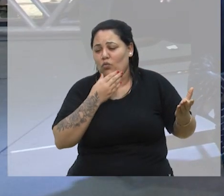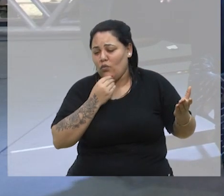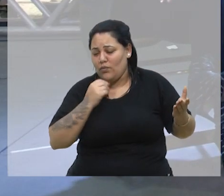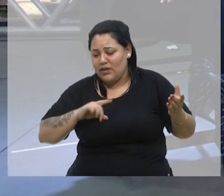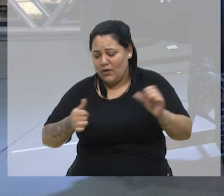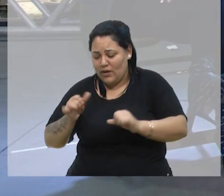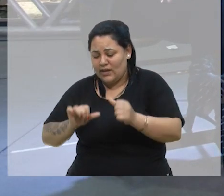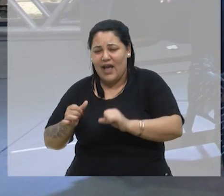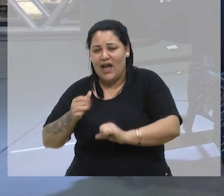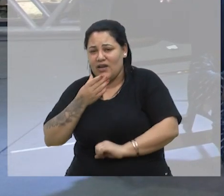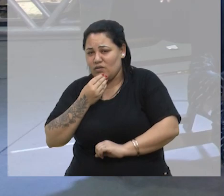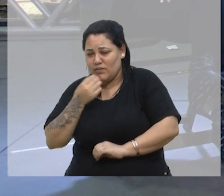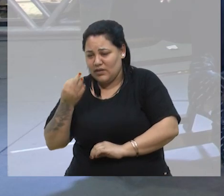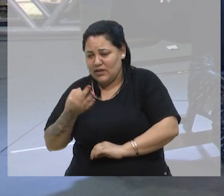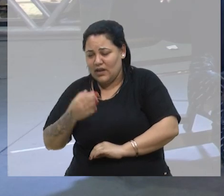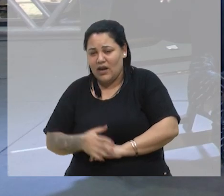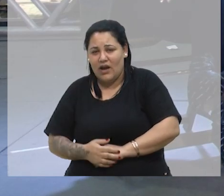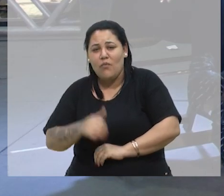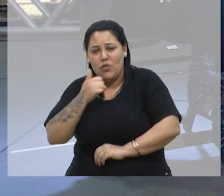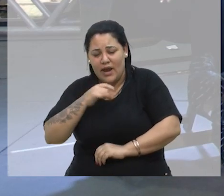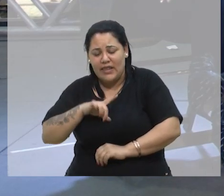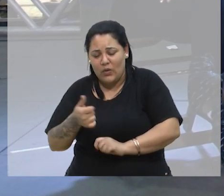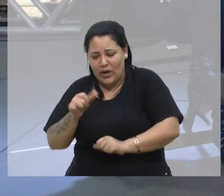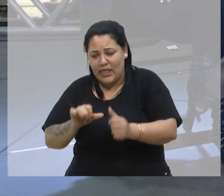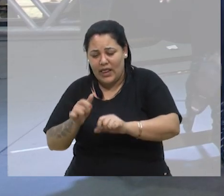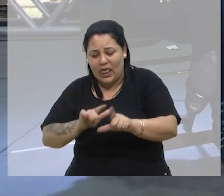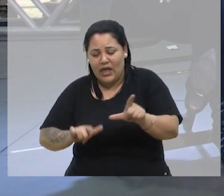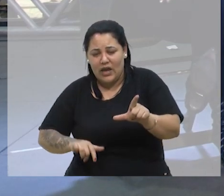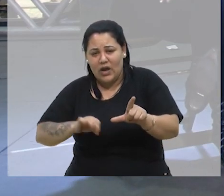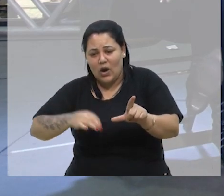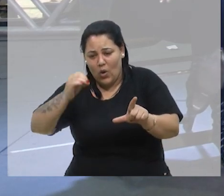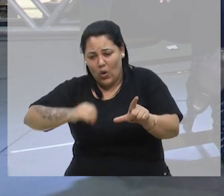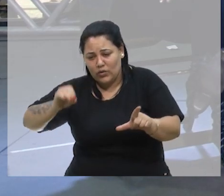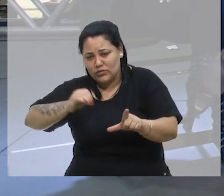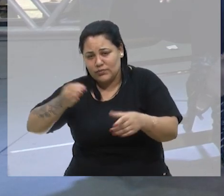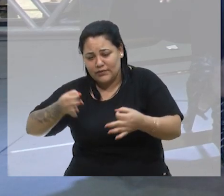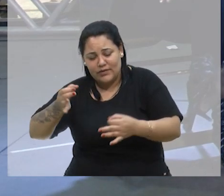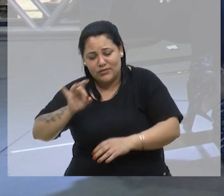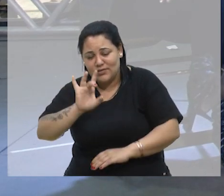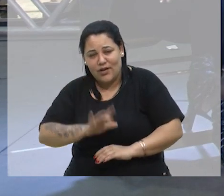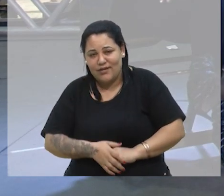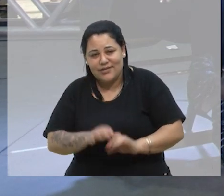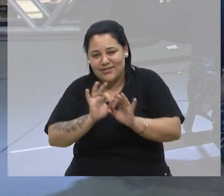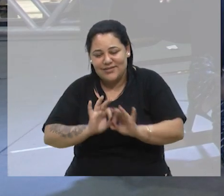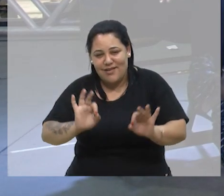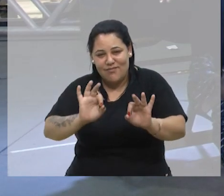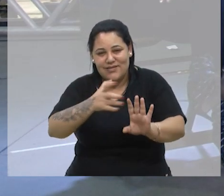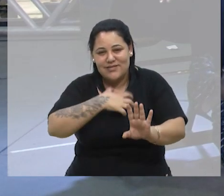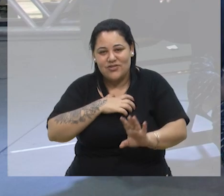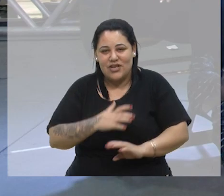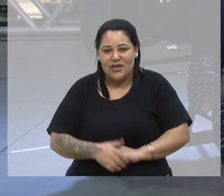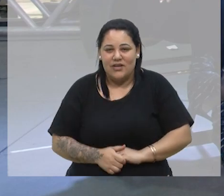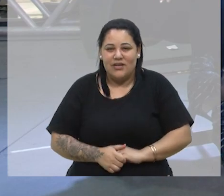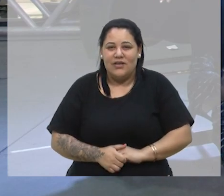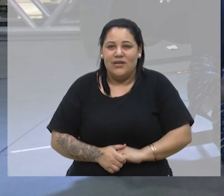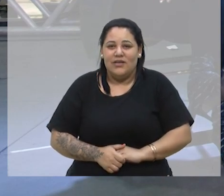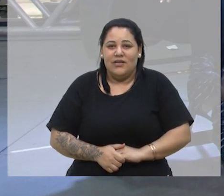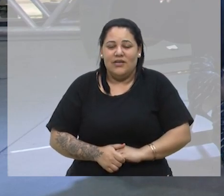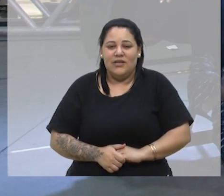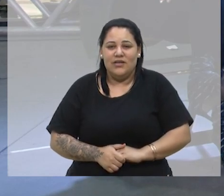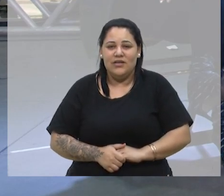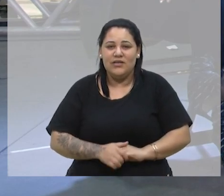publicar sozinha. Pela editora Patuá, que é uma editora de São Paulo, né? Então foi um livro que saiu aí fruto da